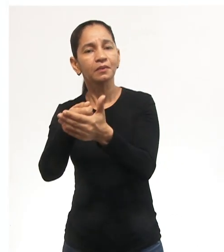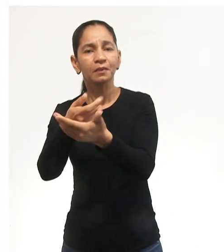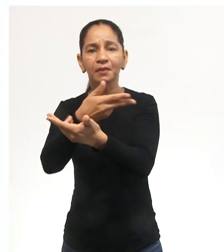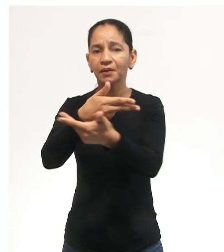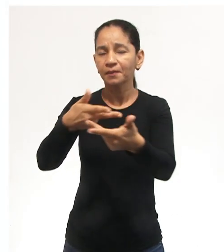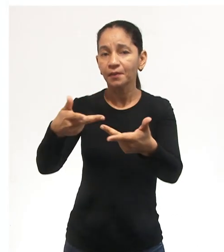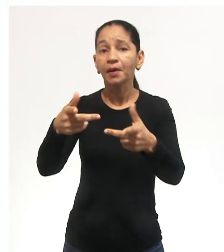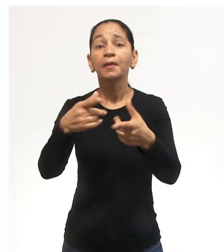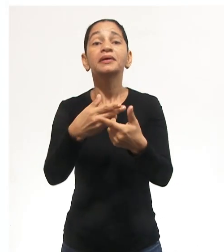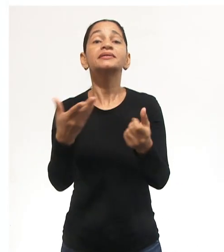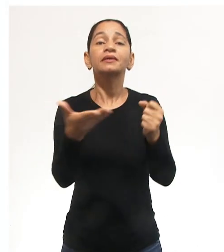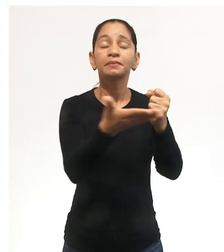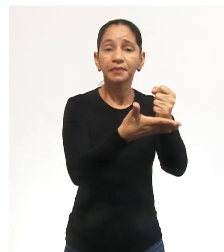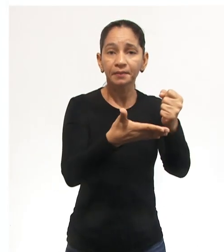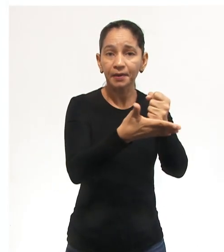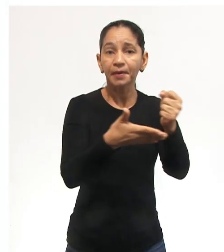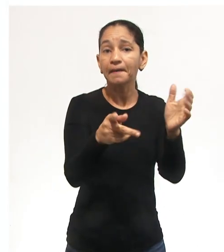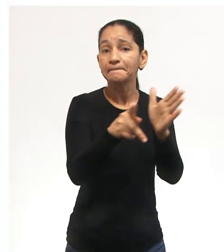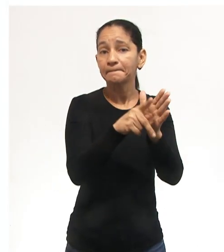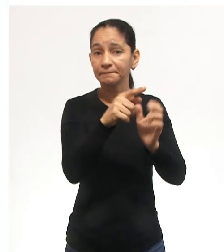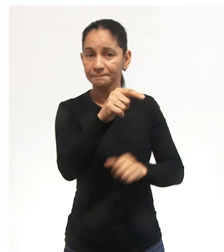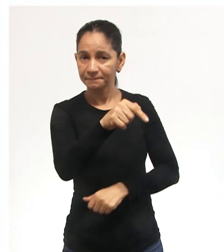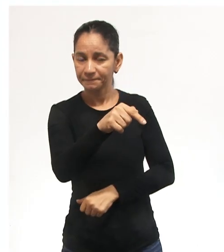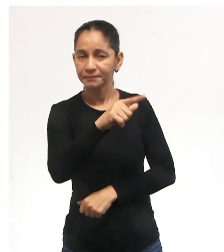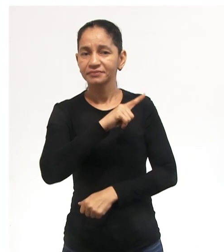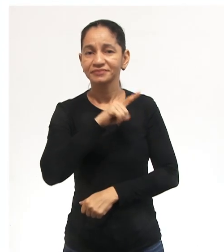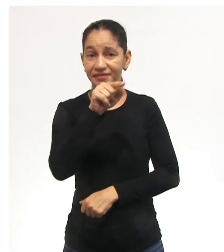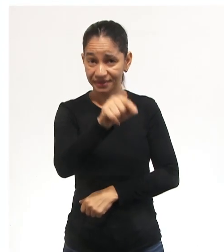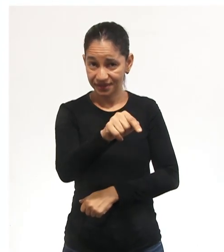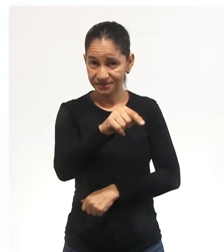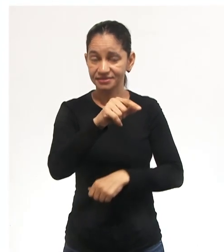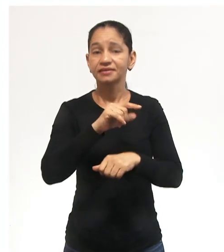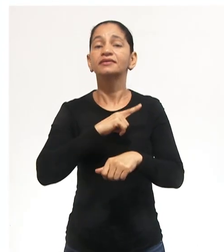são os fundamentos de e-commerce e vamos falar do